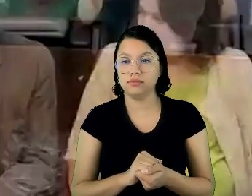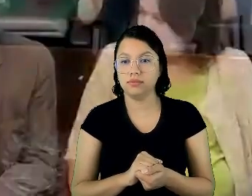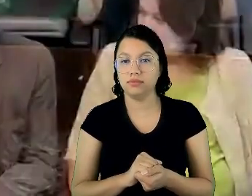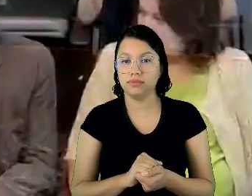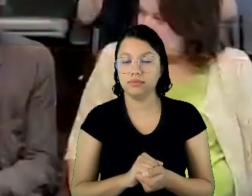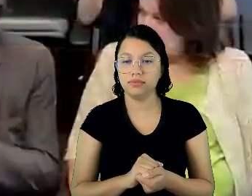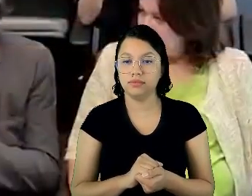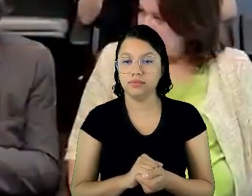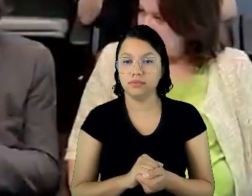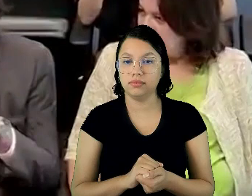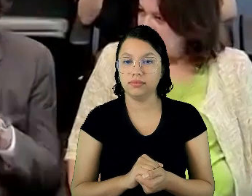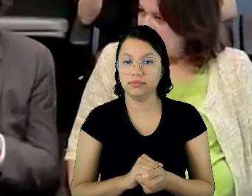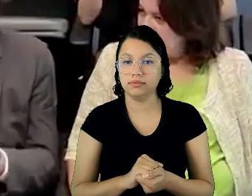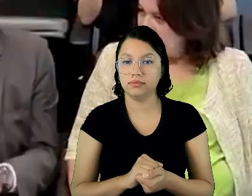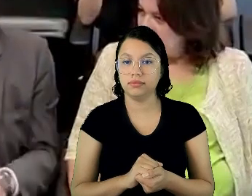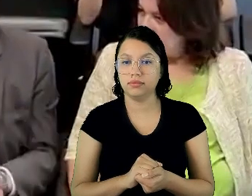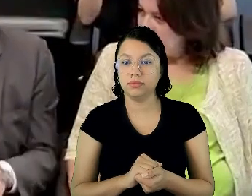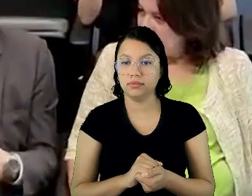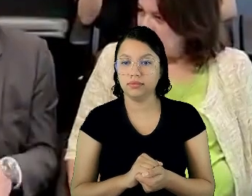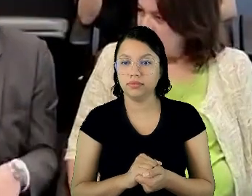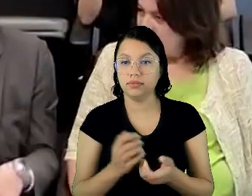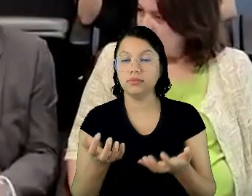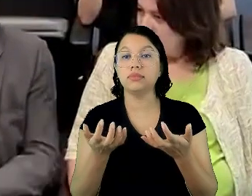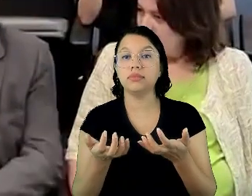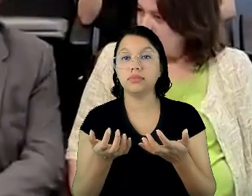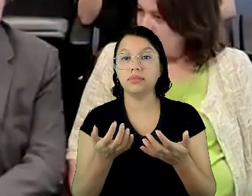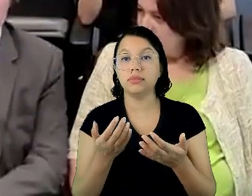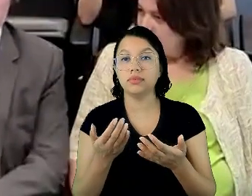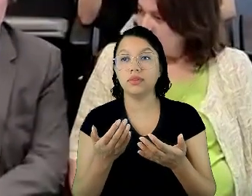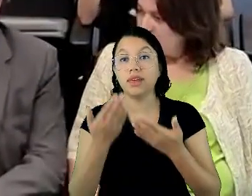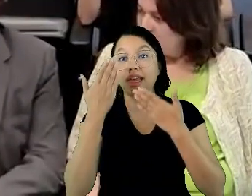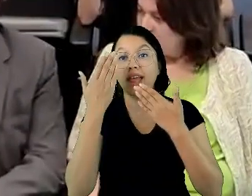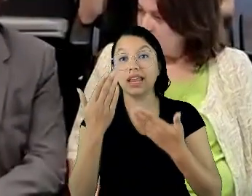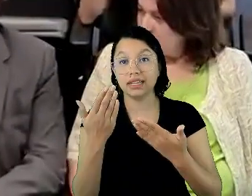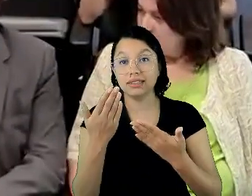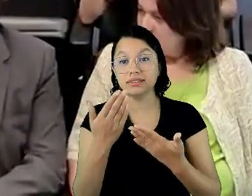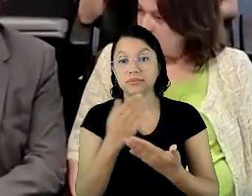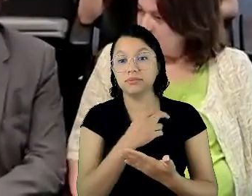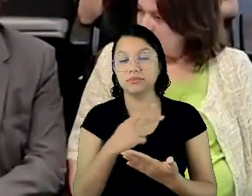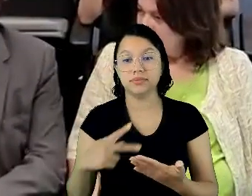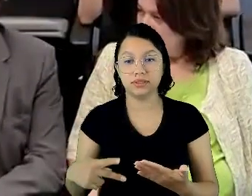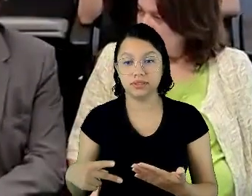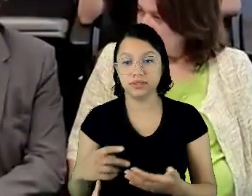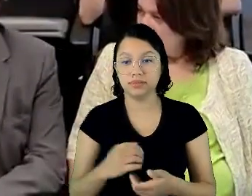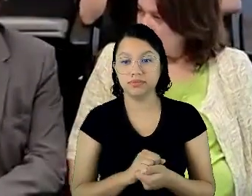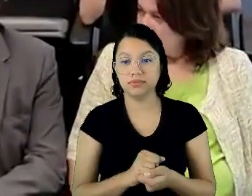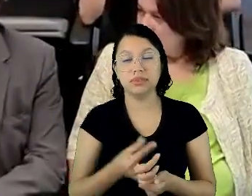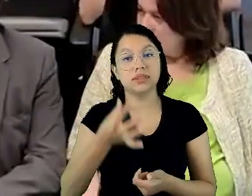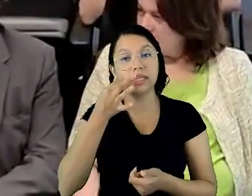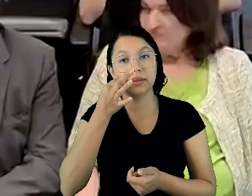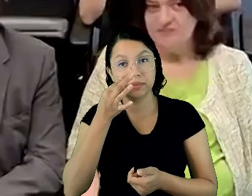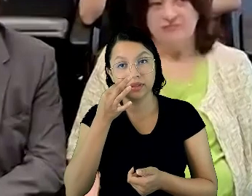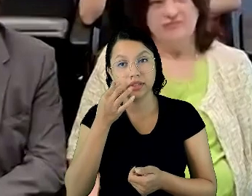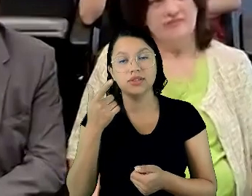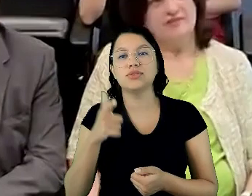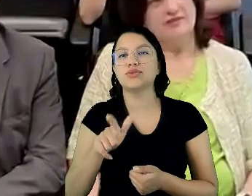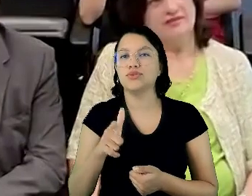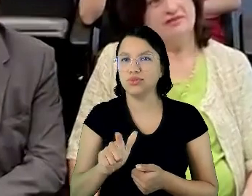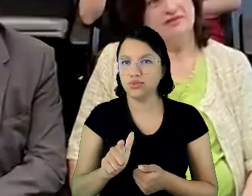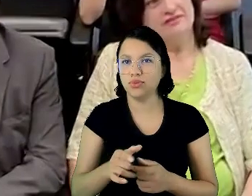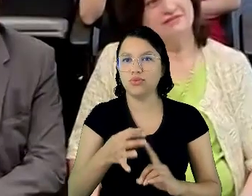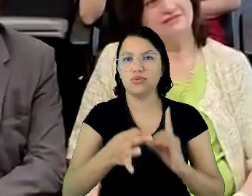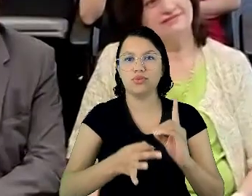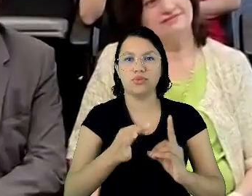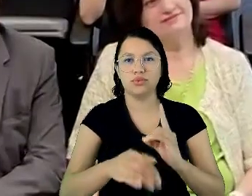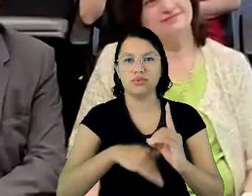eu quero, enquanto isso, agradecer, presidente, aqui a presença, né, mais uma vez, do desembargador Marli Ferreira, nos